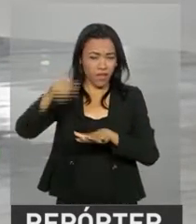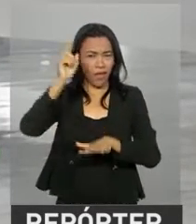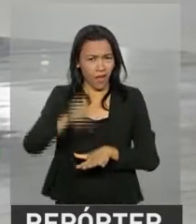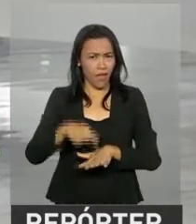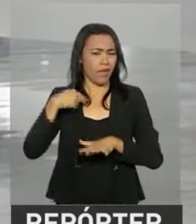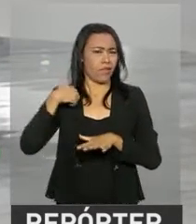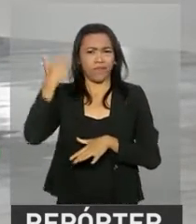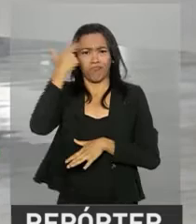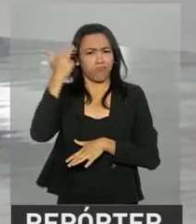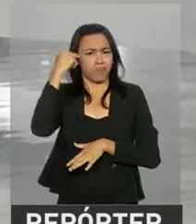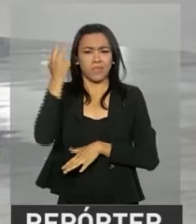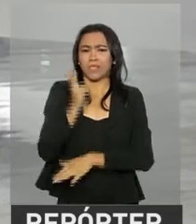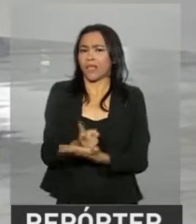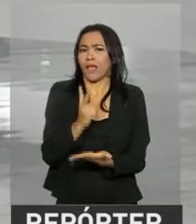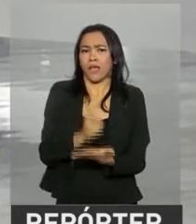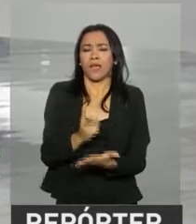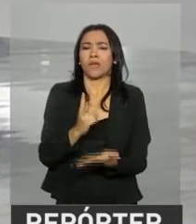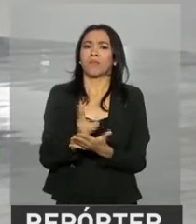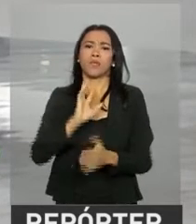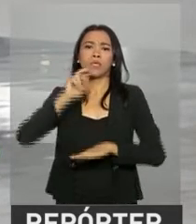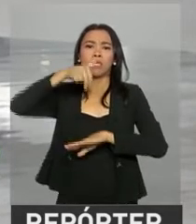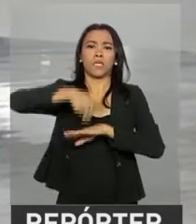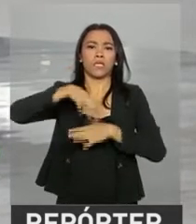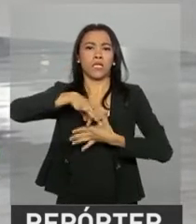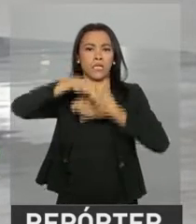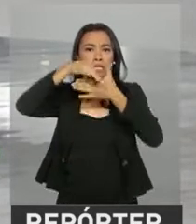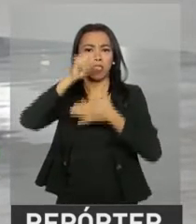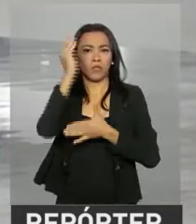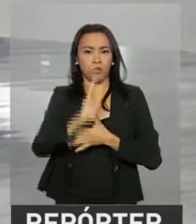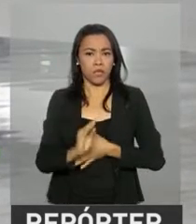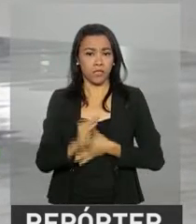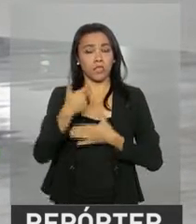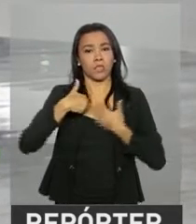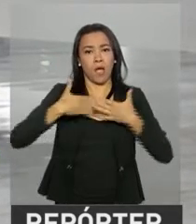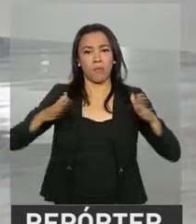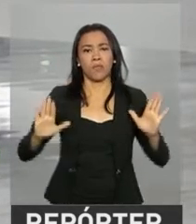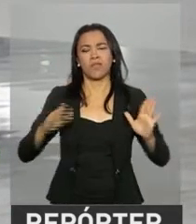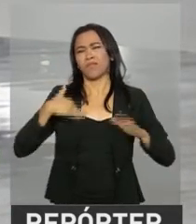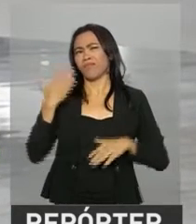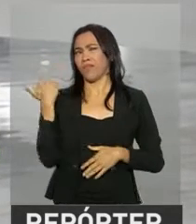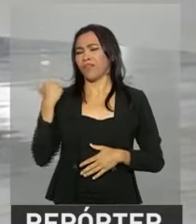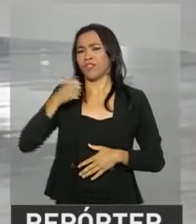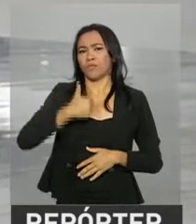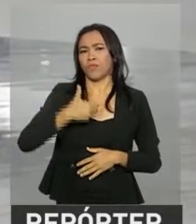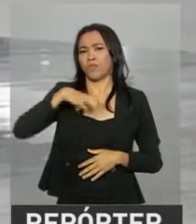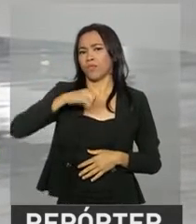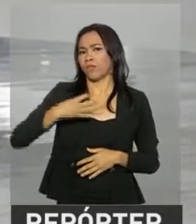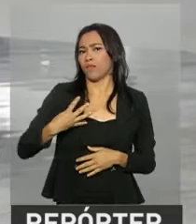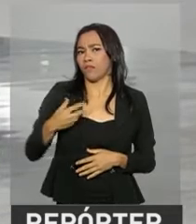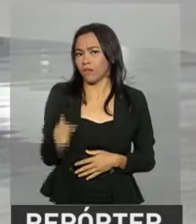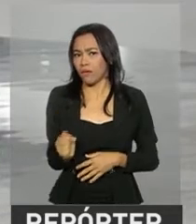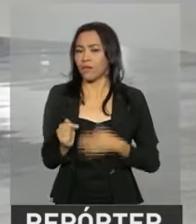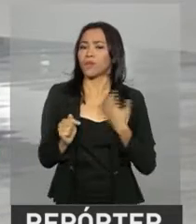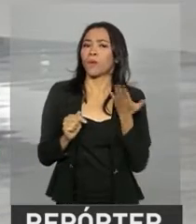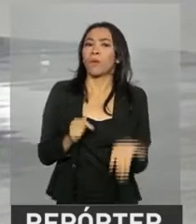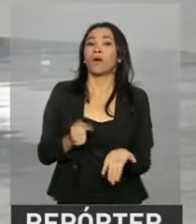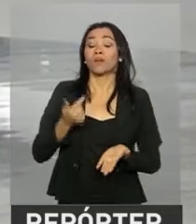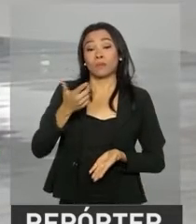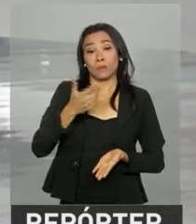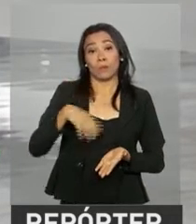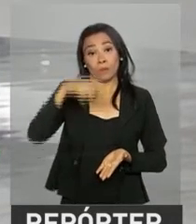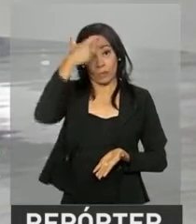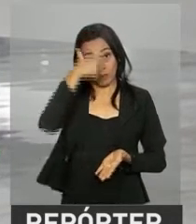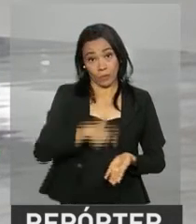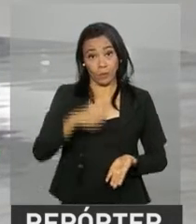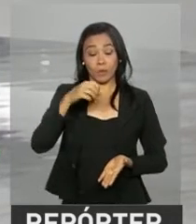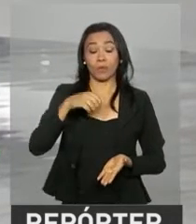uma tradição representante brasileiro abrir os debates entre os países vender de 1947 quando o Diplomata